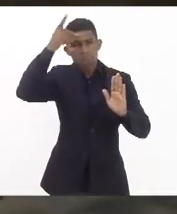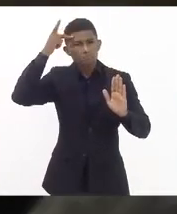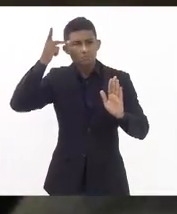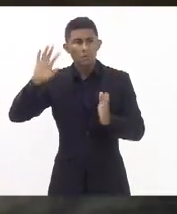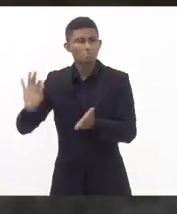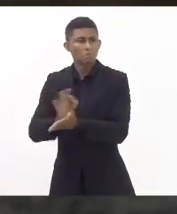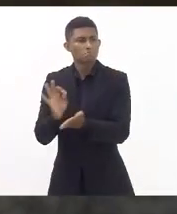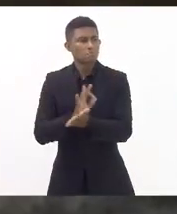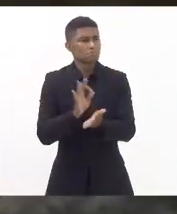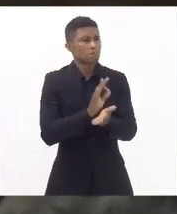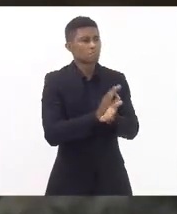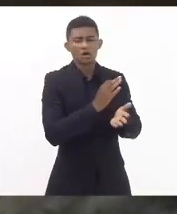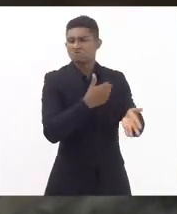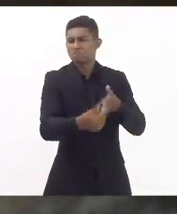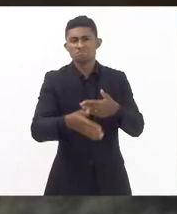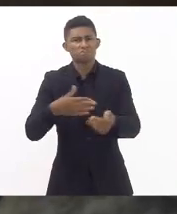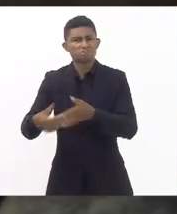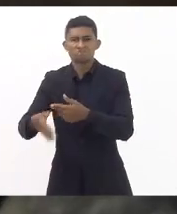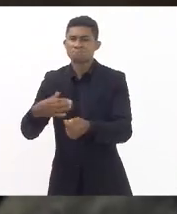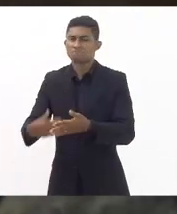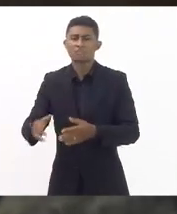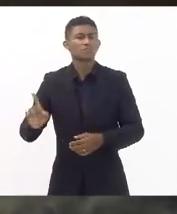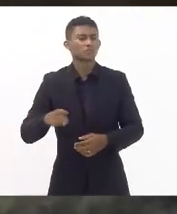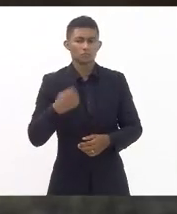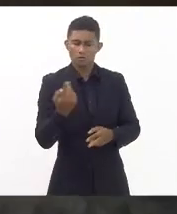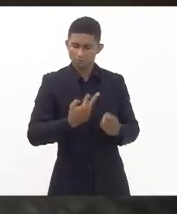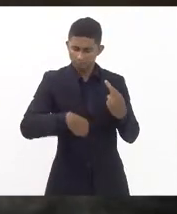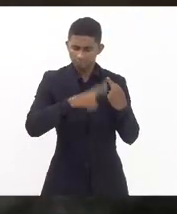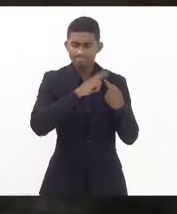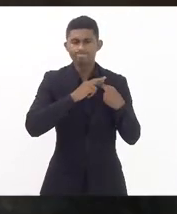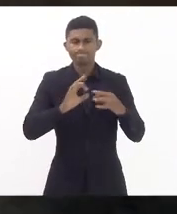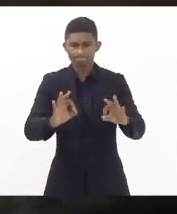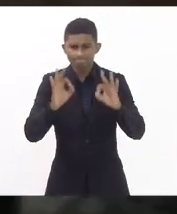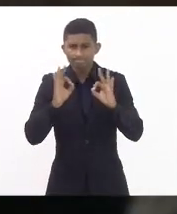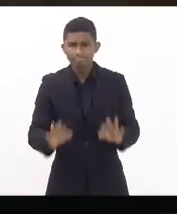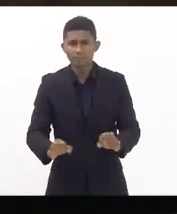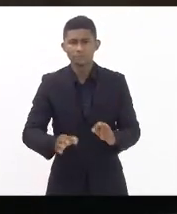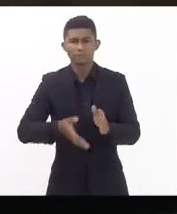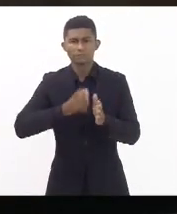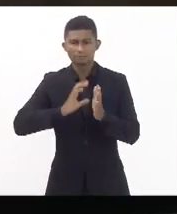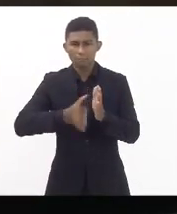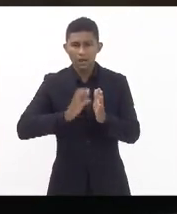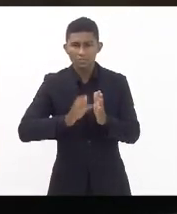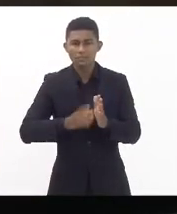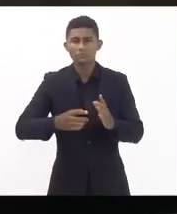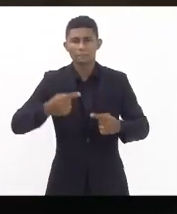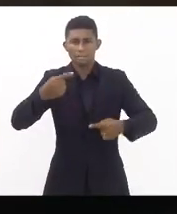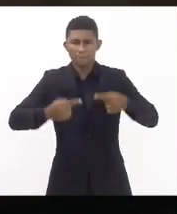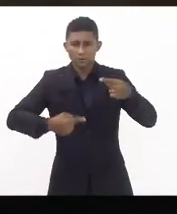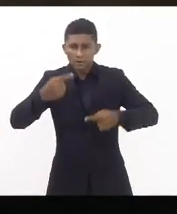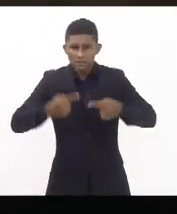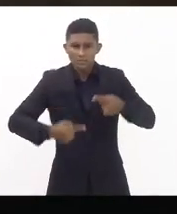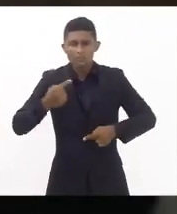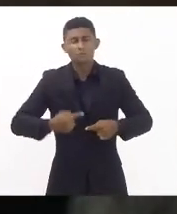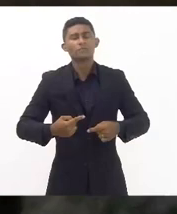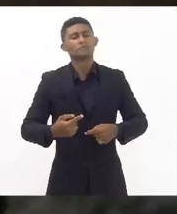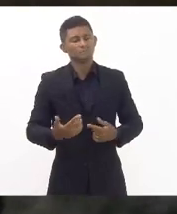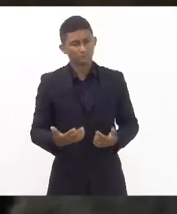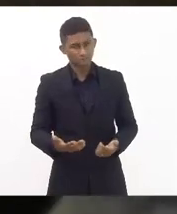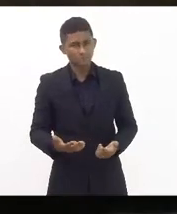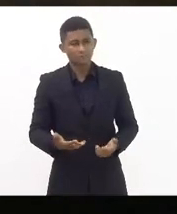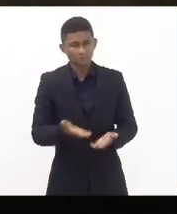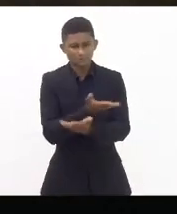dentro dessa casa. Esse é o nosso compromisso, é o compromisso de partidos políticos que valorizam